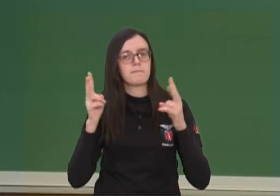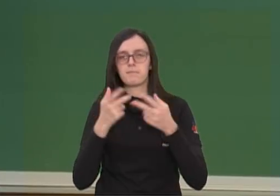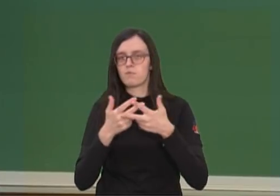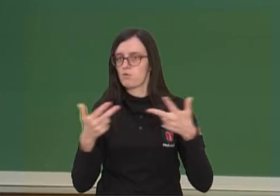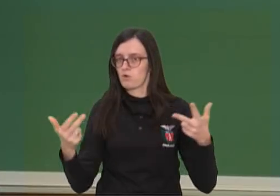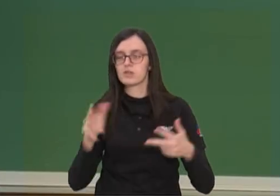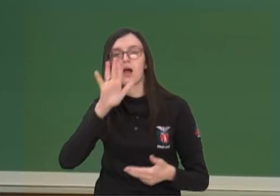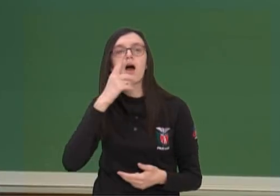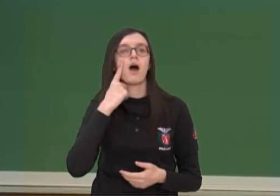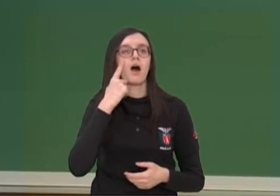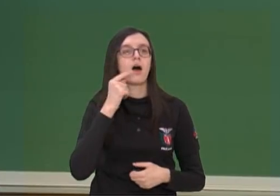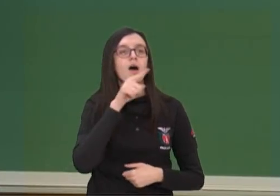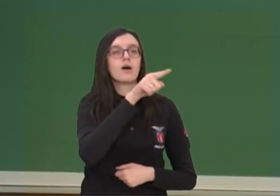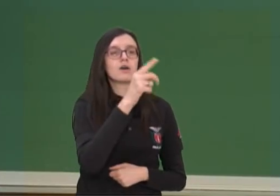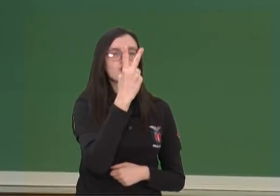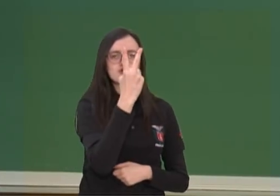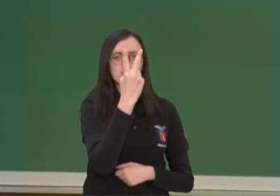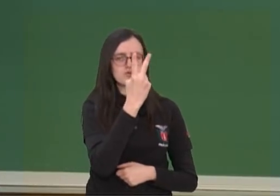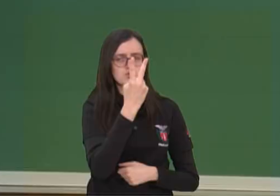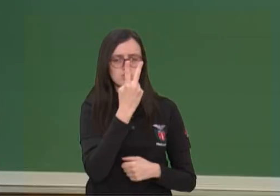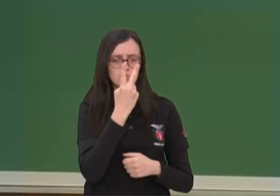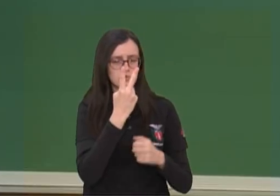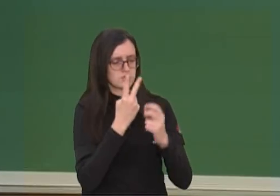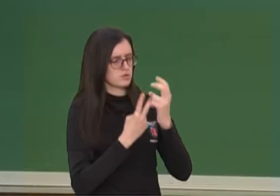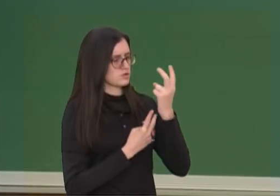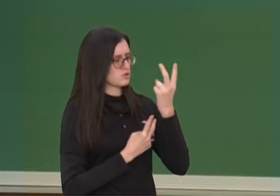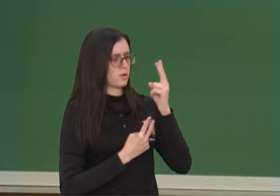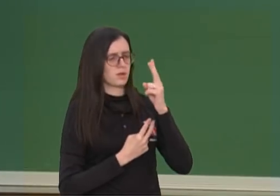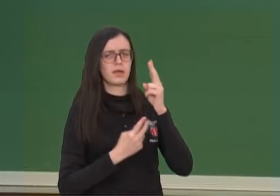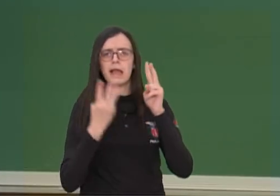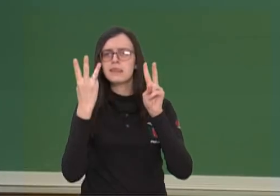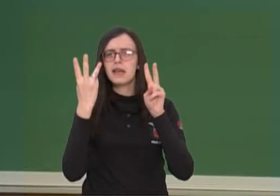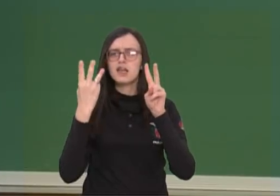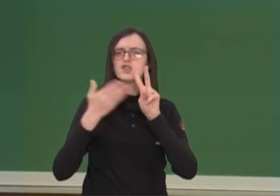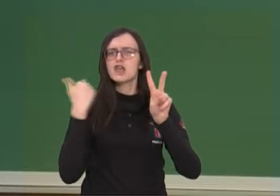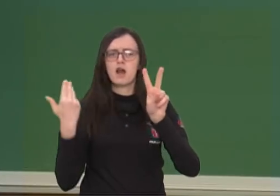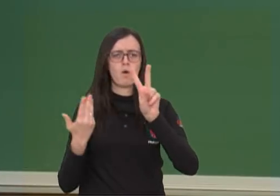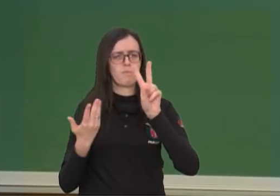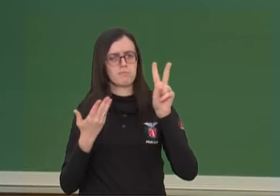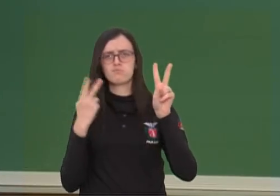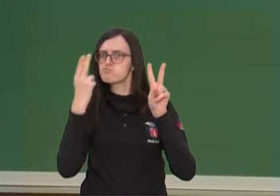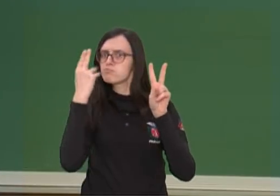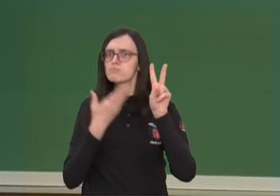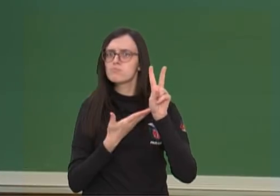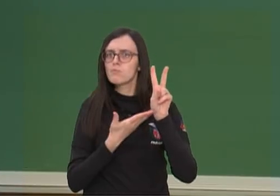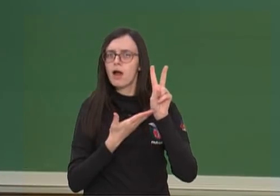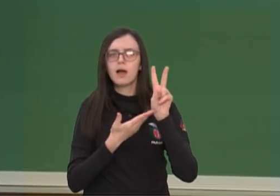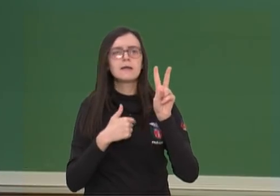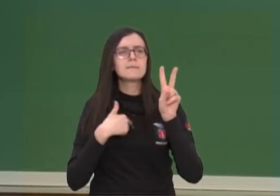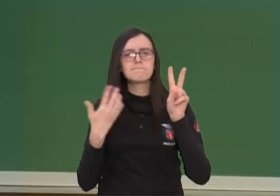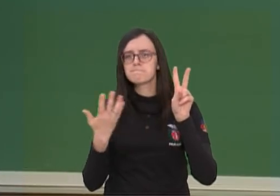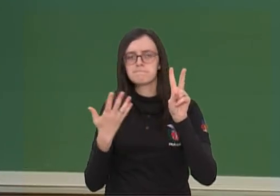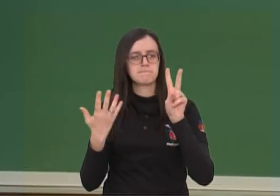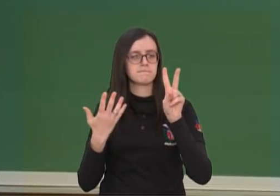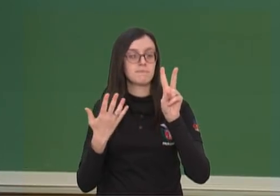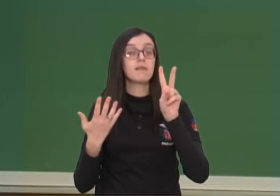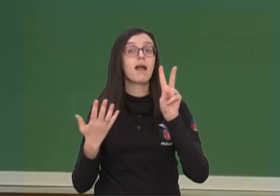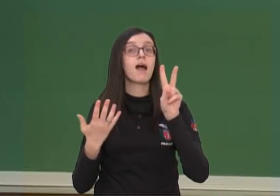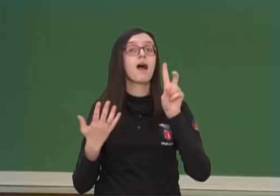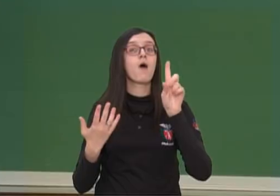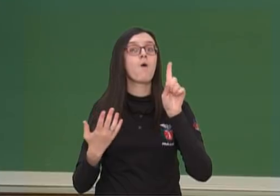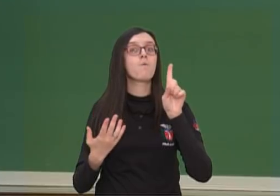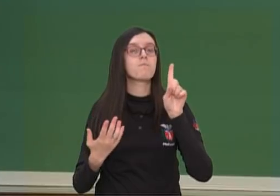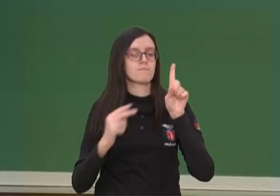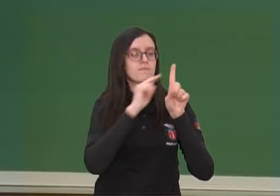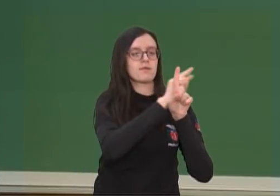Tinha virado 2. Não consigo tirar 3 de 2, então eu vou transformar. O que era 2 dezenas de milhar vira 1. Aqui